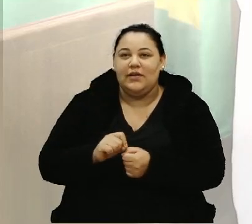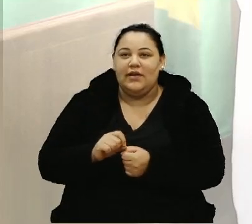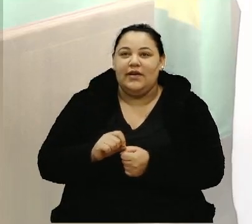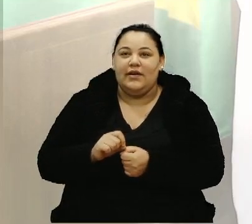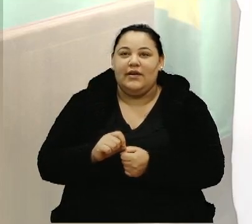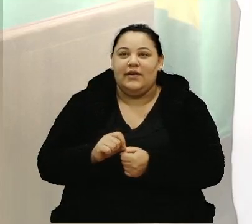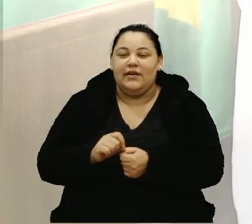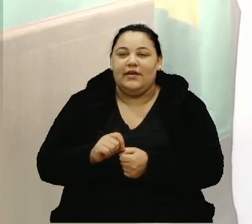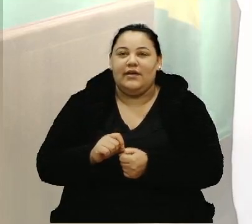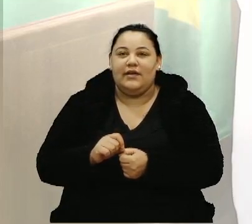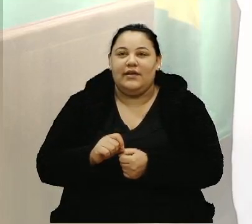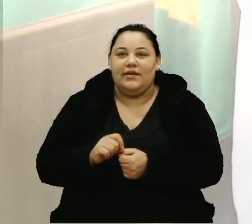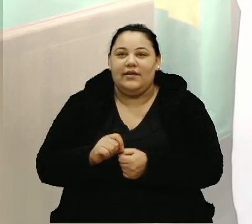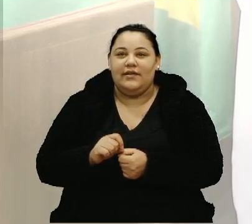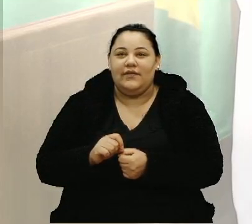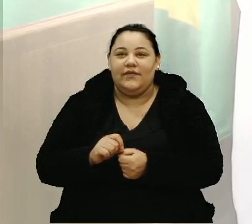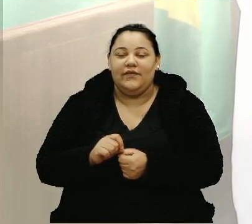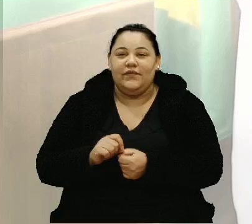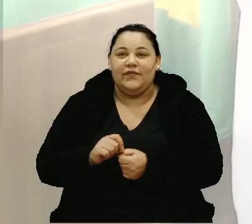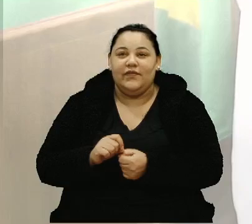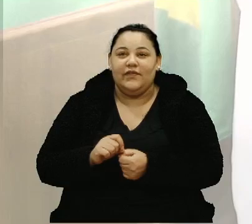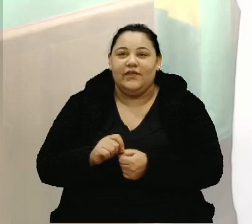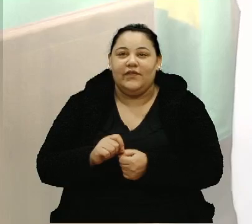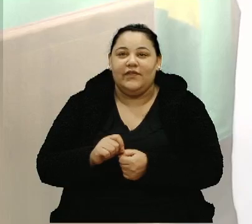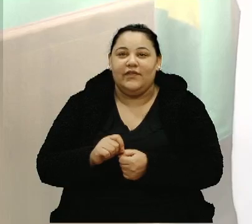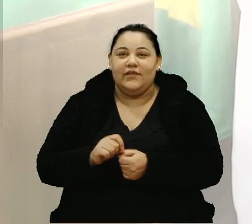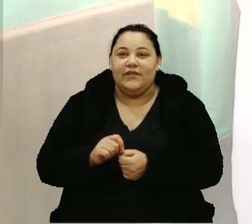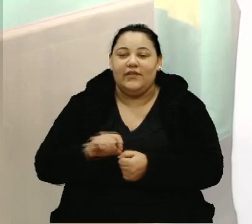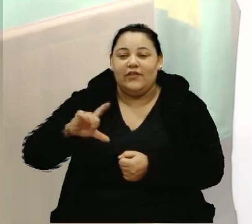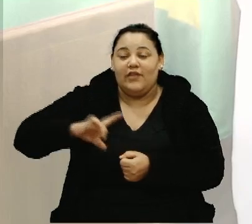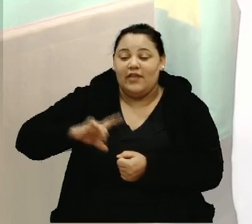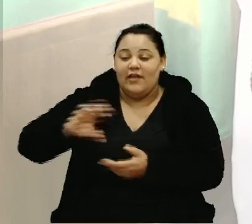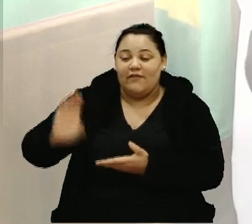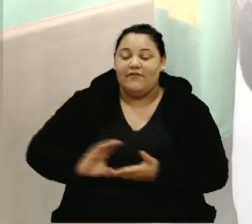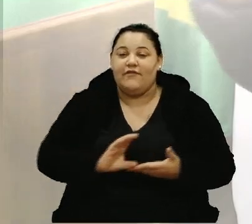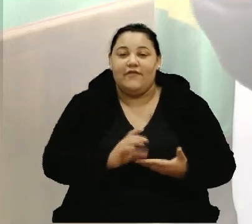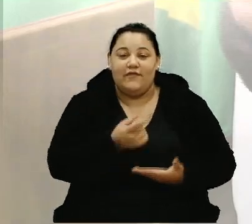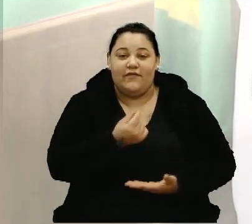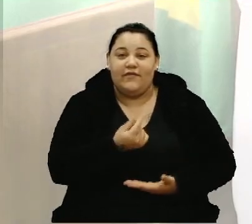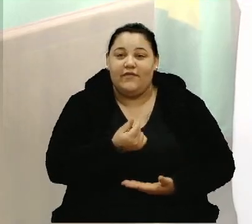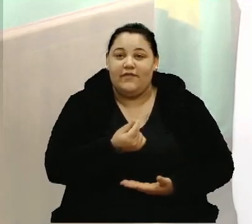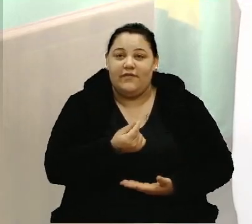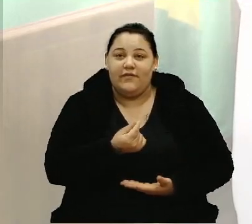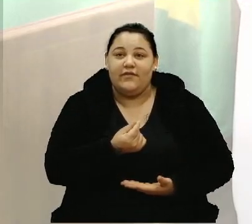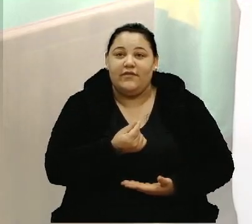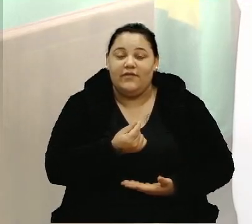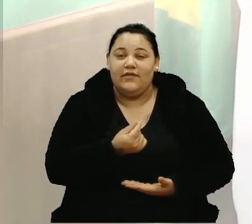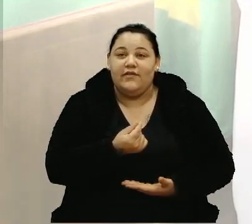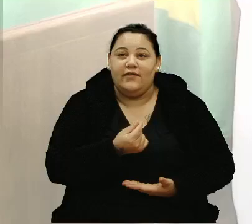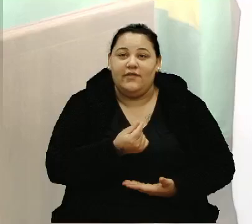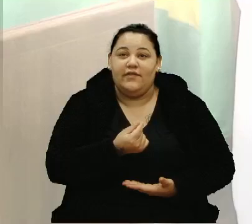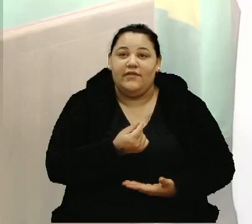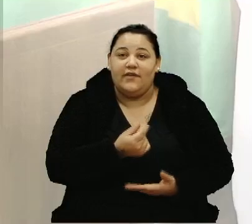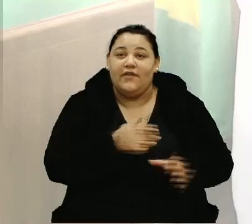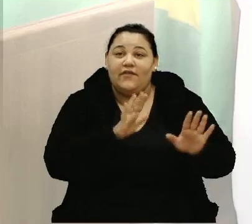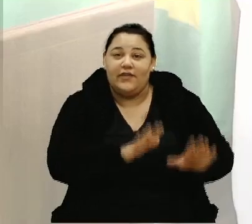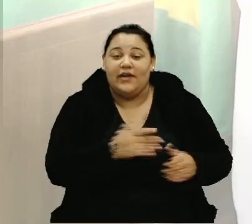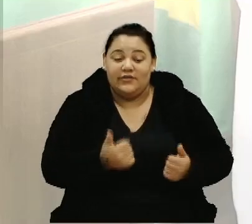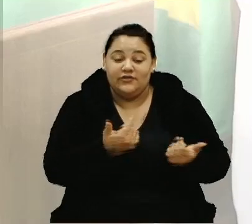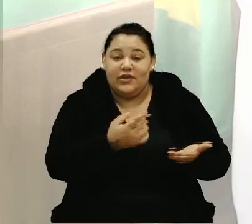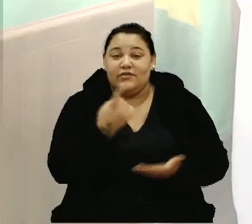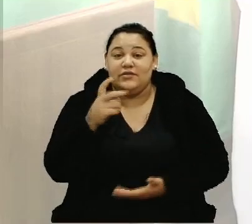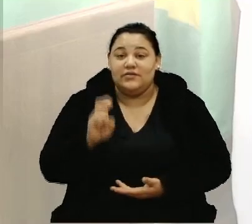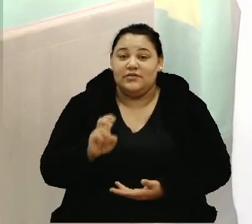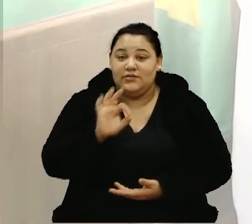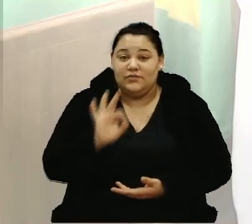quanto nós temos de recursos de empresas que fizeram o loteamento, que ficaram de dar os 15%